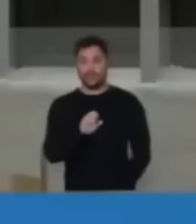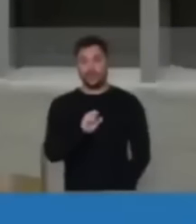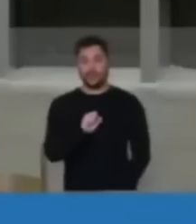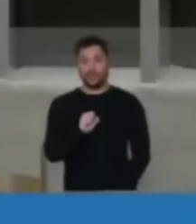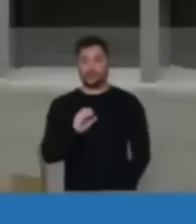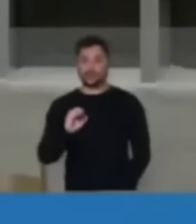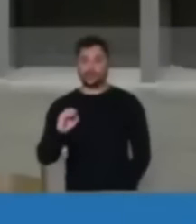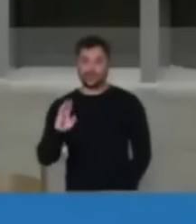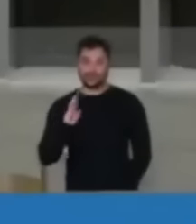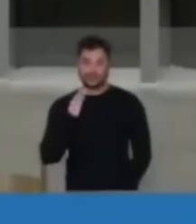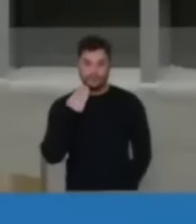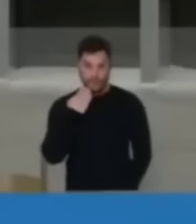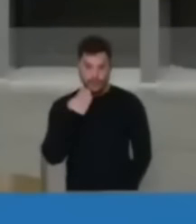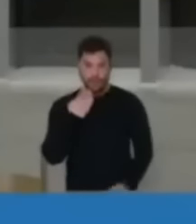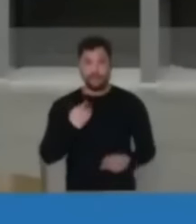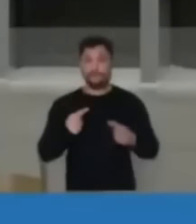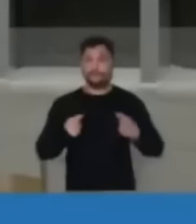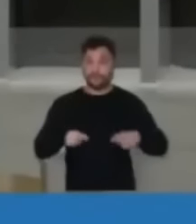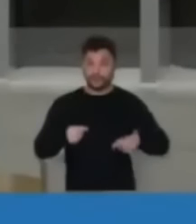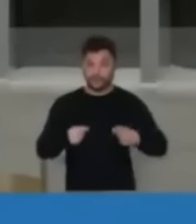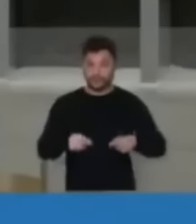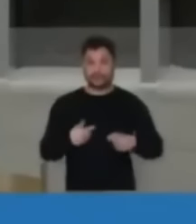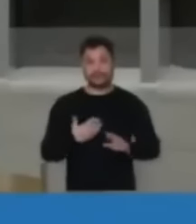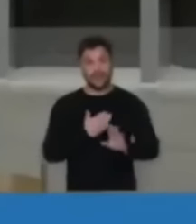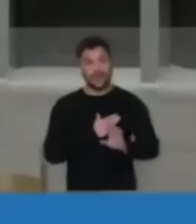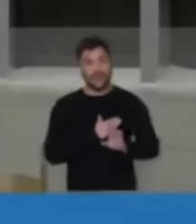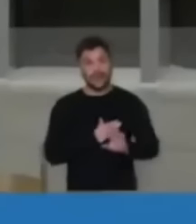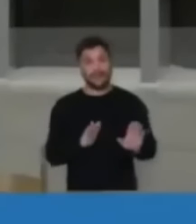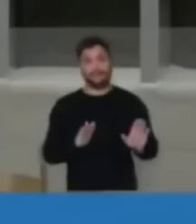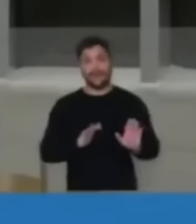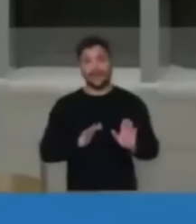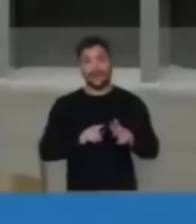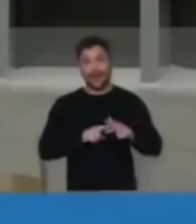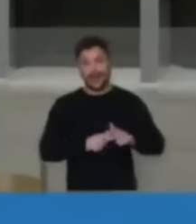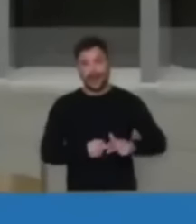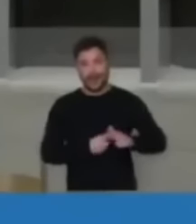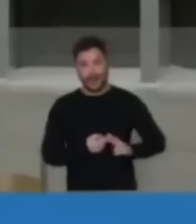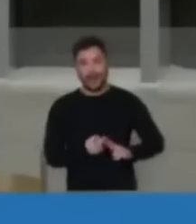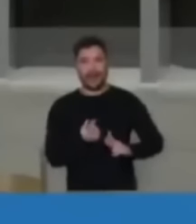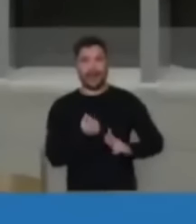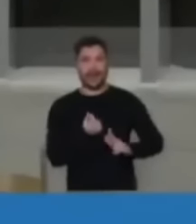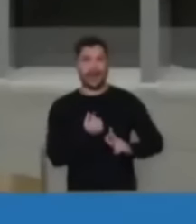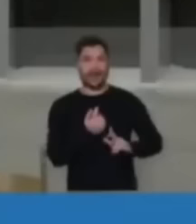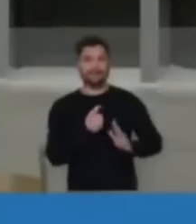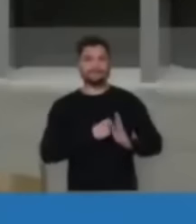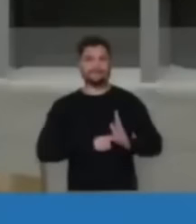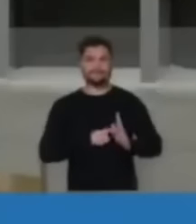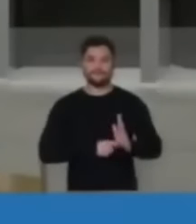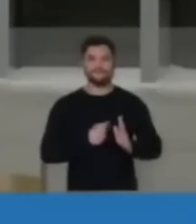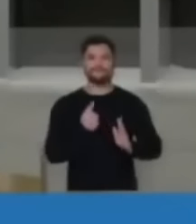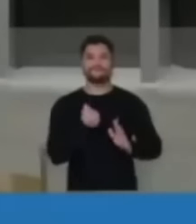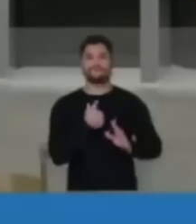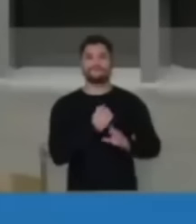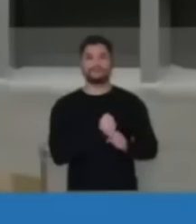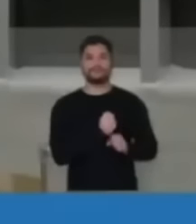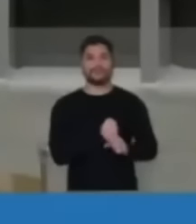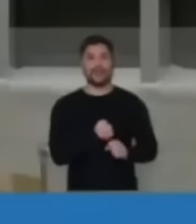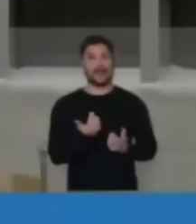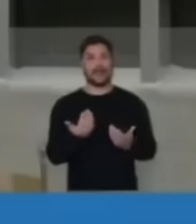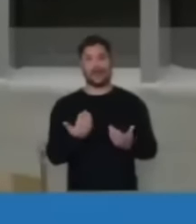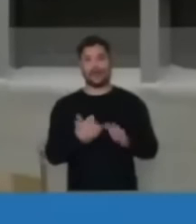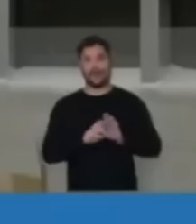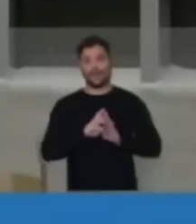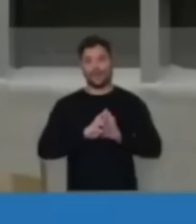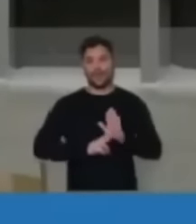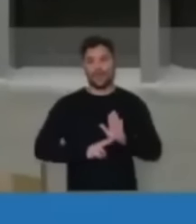aqui, e é preciso acabar com isso de ajuste fiscal, e ter de acabar com arcabouço, acabar com